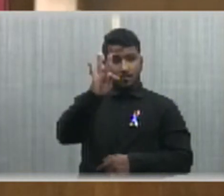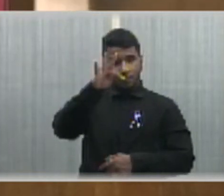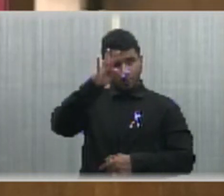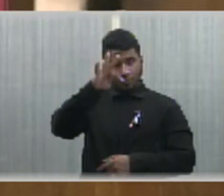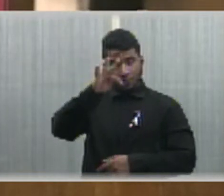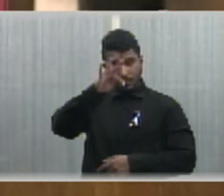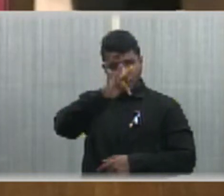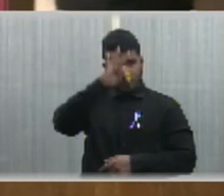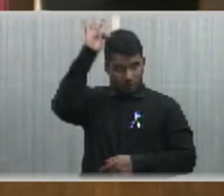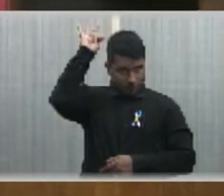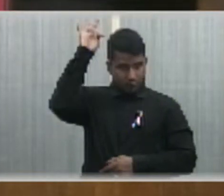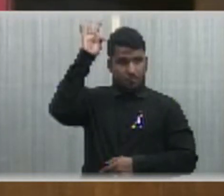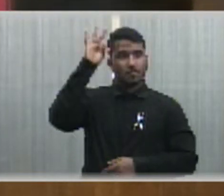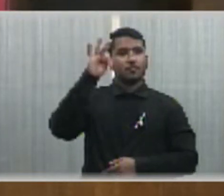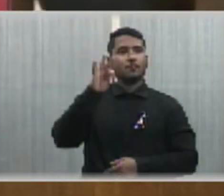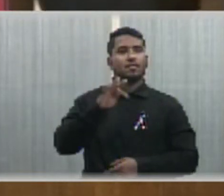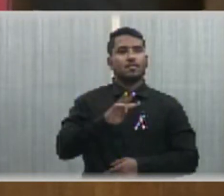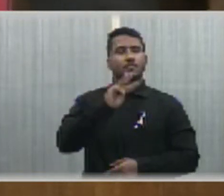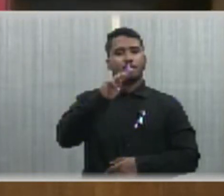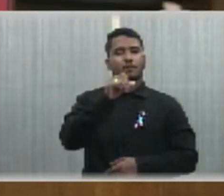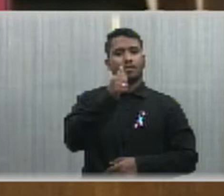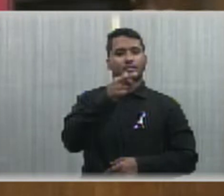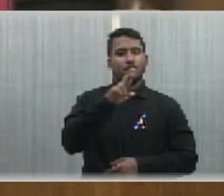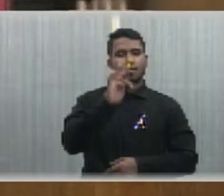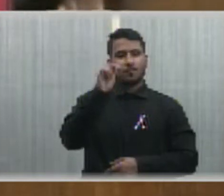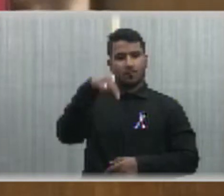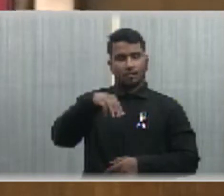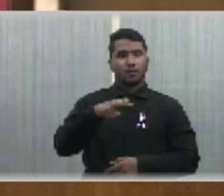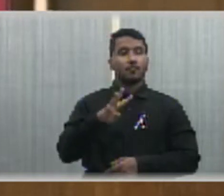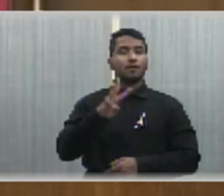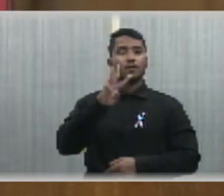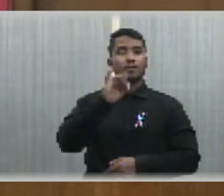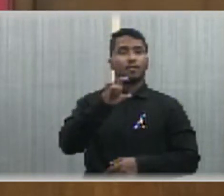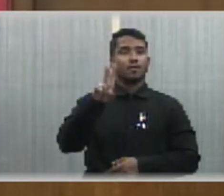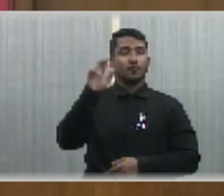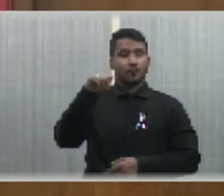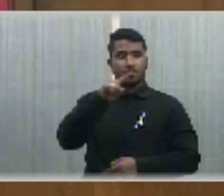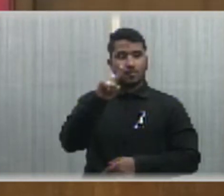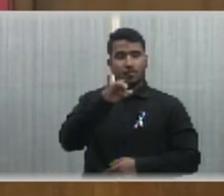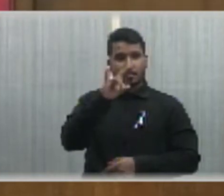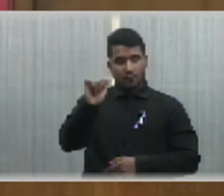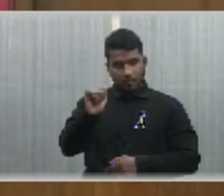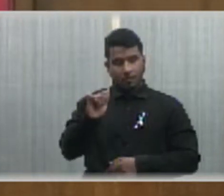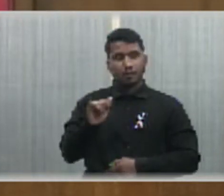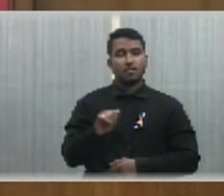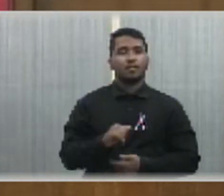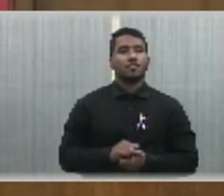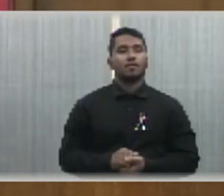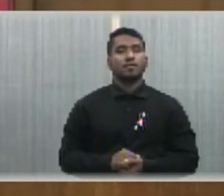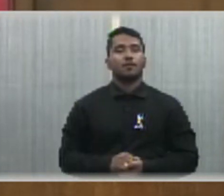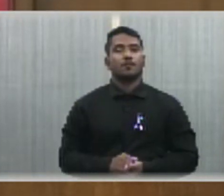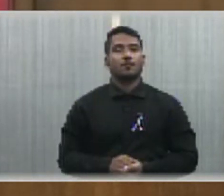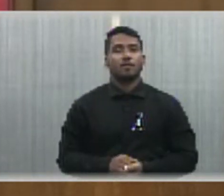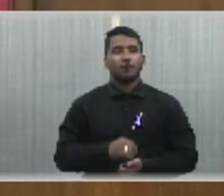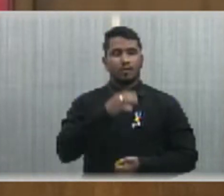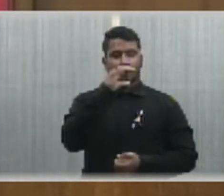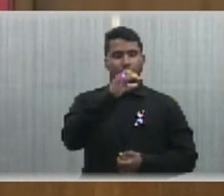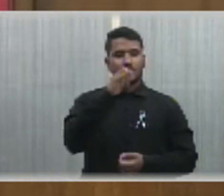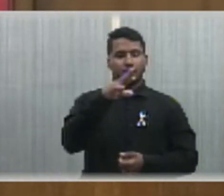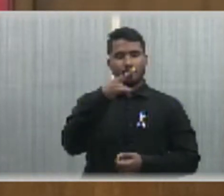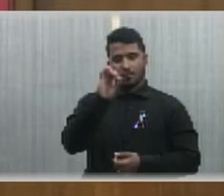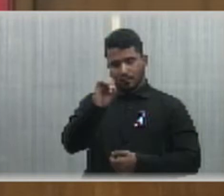Tereza Brito, Temístocles Filho, Wharton Lacerda, Wilson Brandão, Ziza Carvalho e Cícero